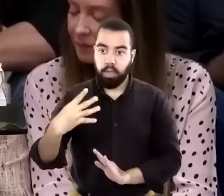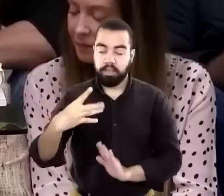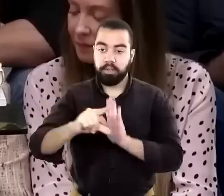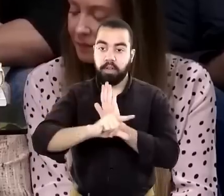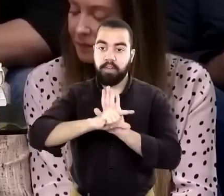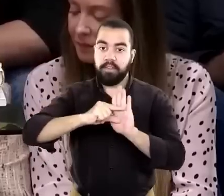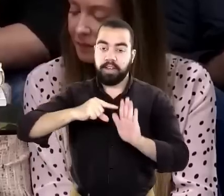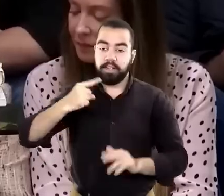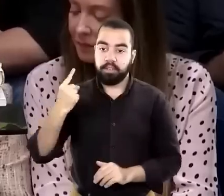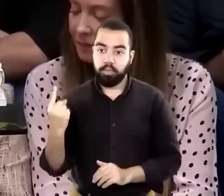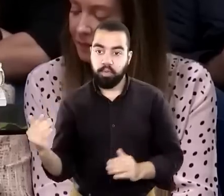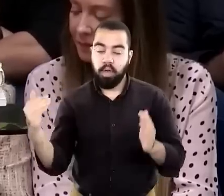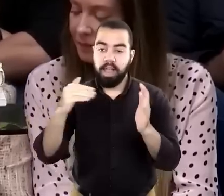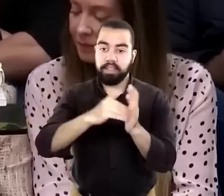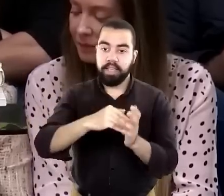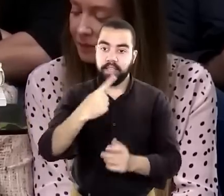versos de 1 a